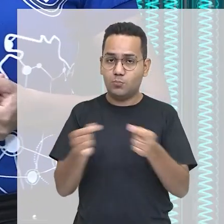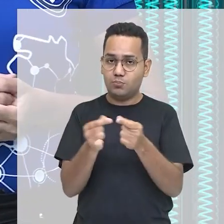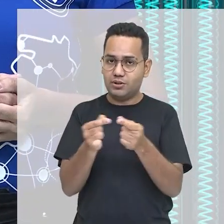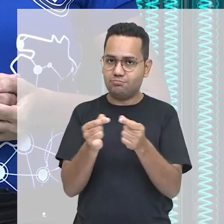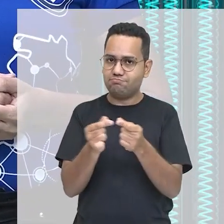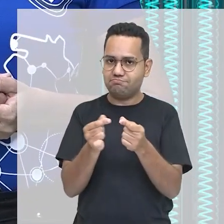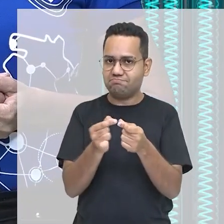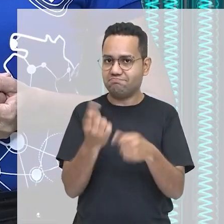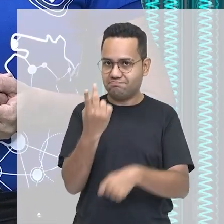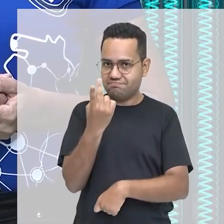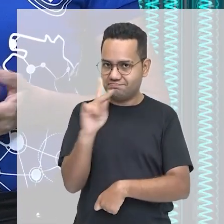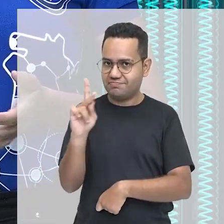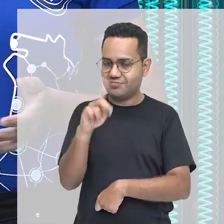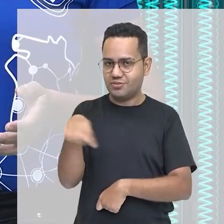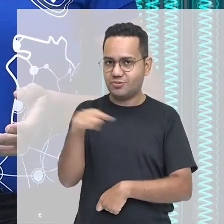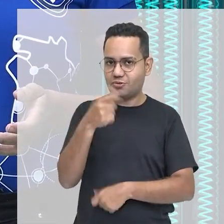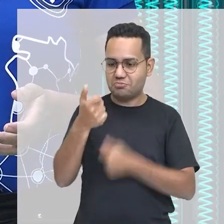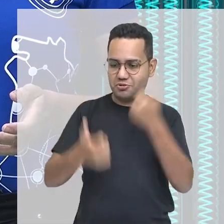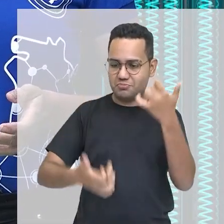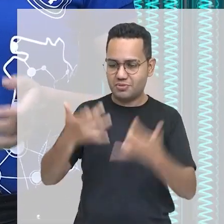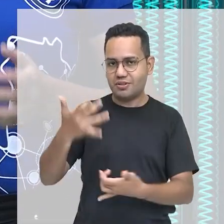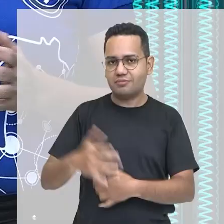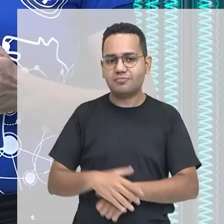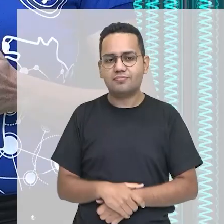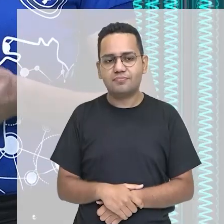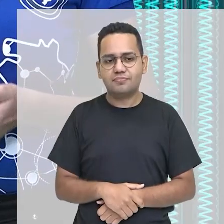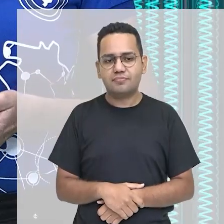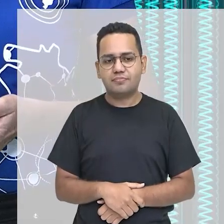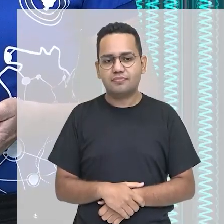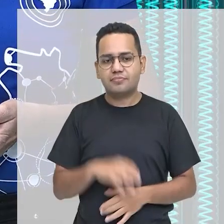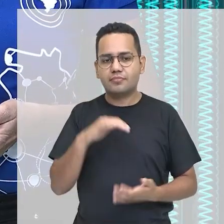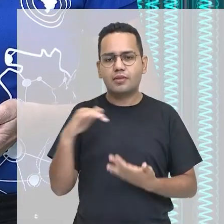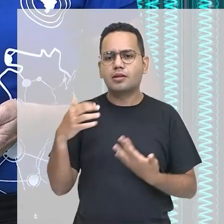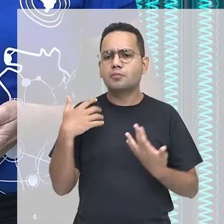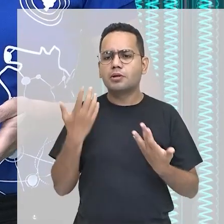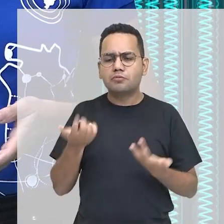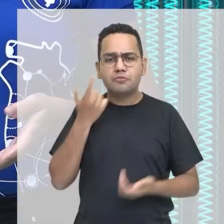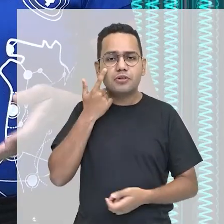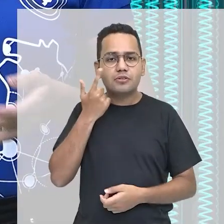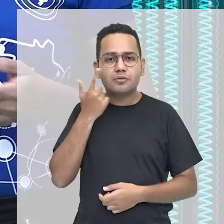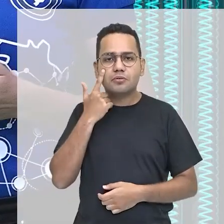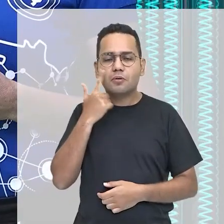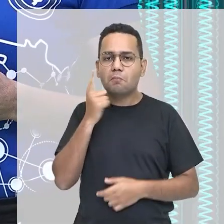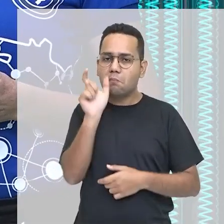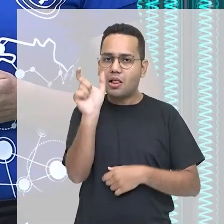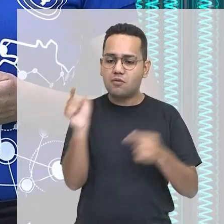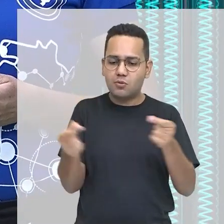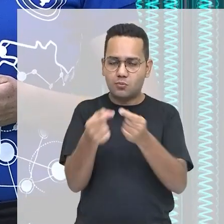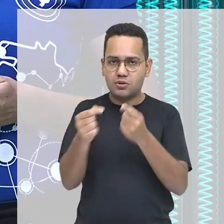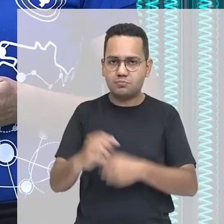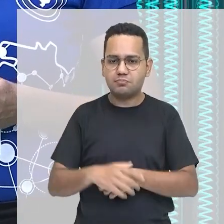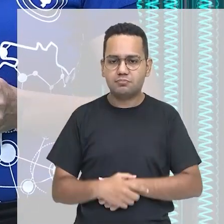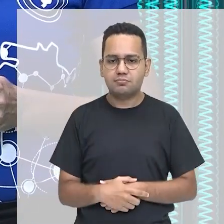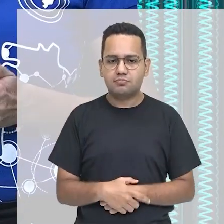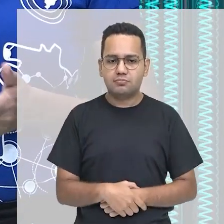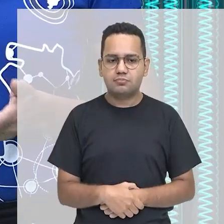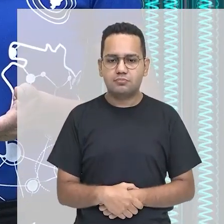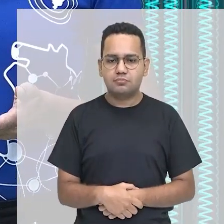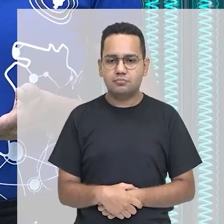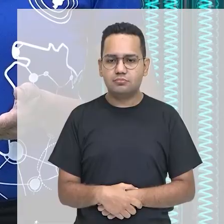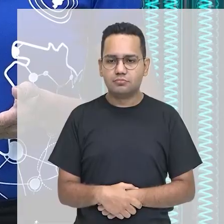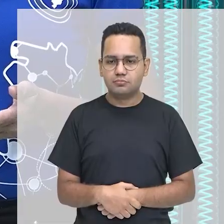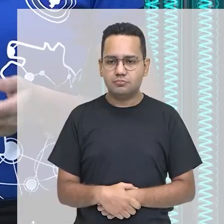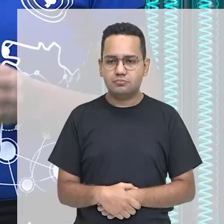são as conjunções para vocês, viu? Então, quando você quiser explicar algo em inglês, acompanhe. Primeiro, você vai